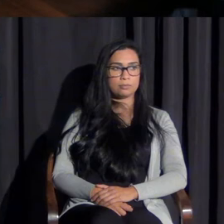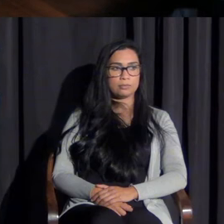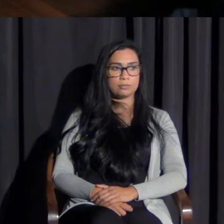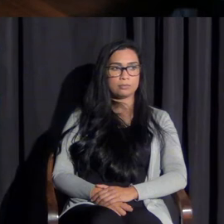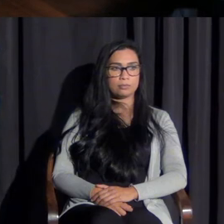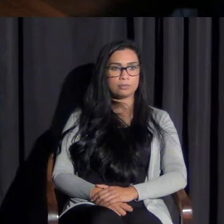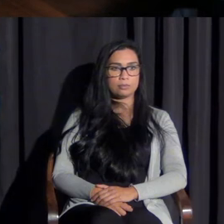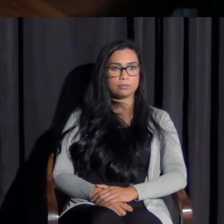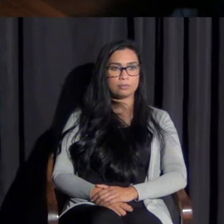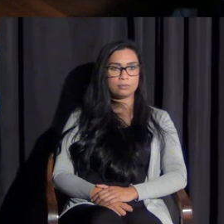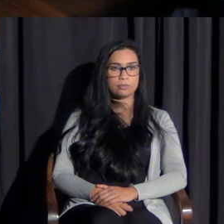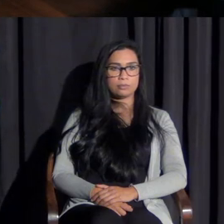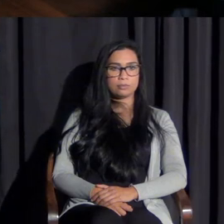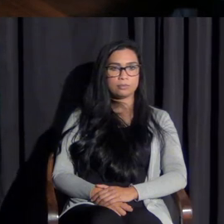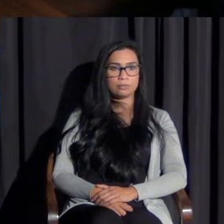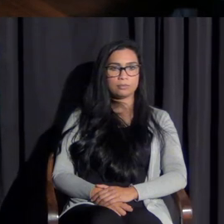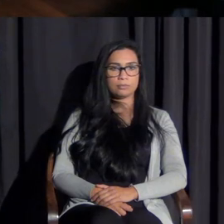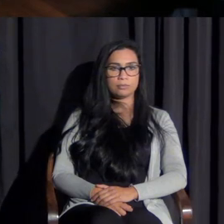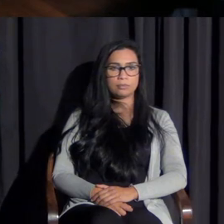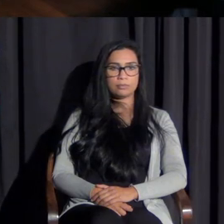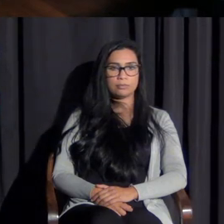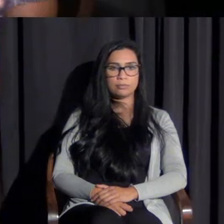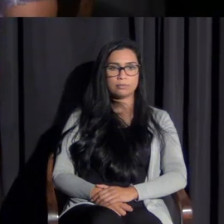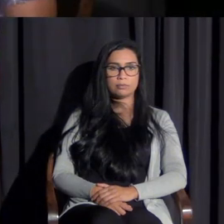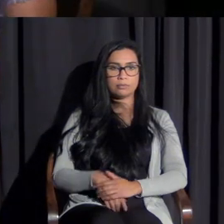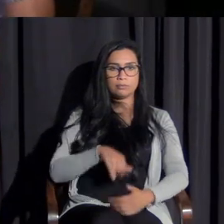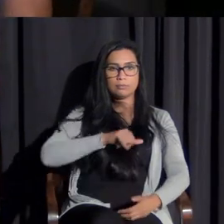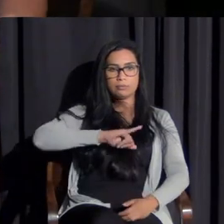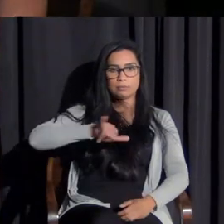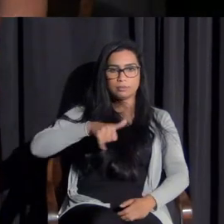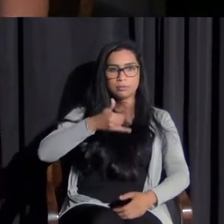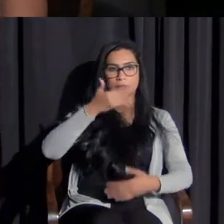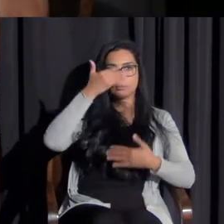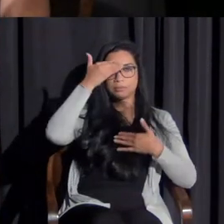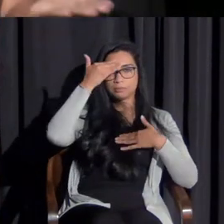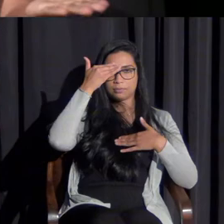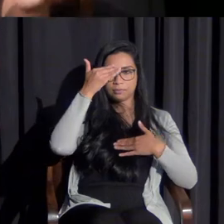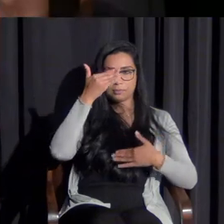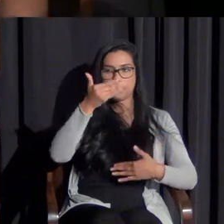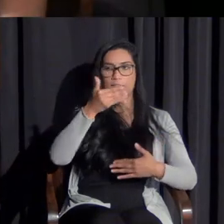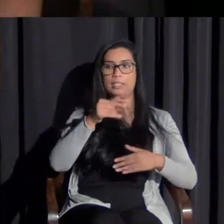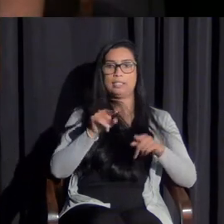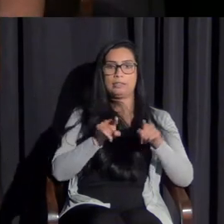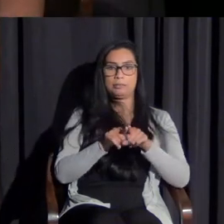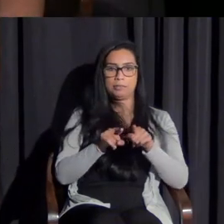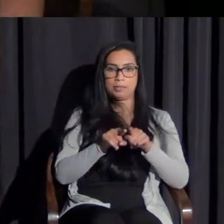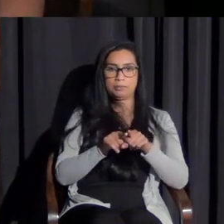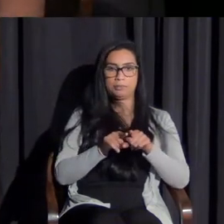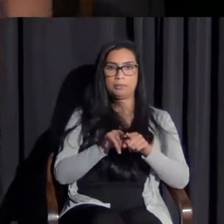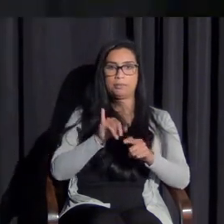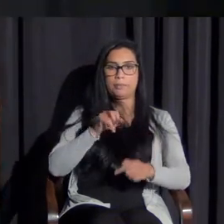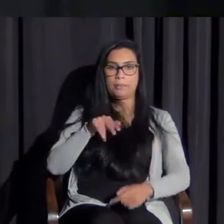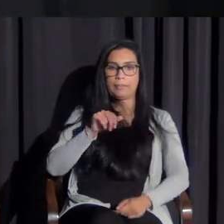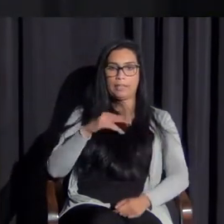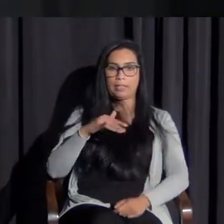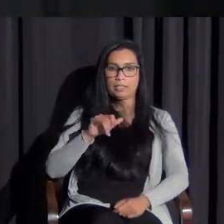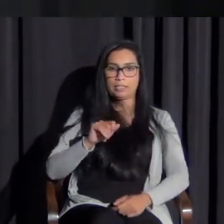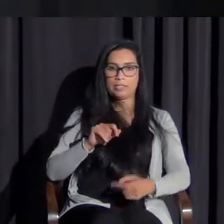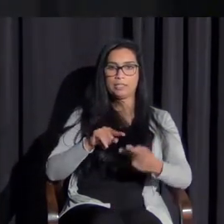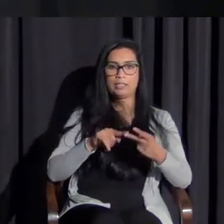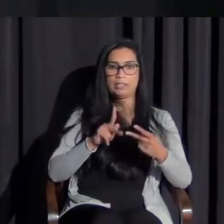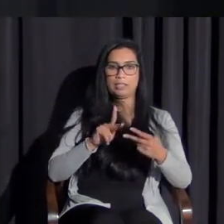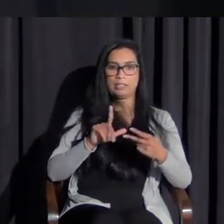Bom, também quero aproveitar para saudar e agradecer, né, primeiramente, Márcia e Clériston, pela generosidade